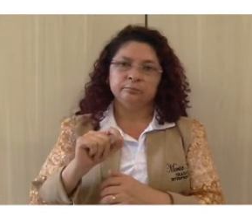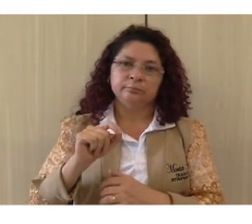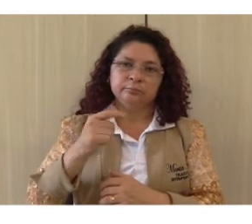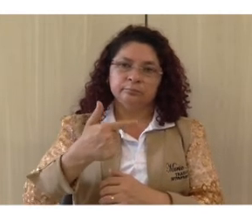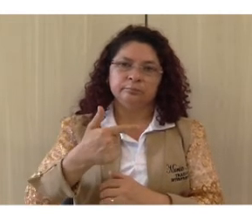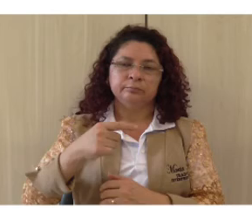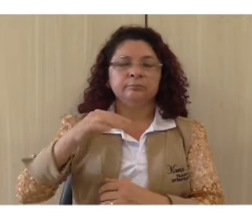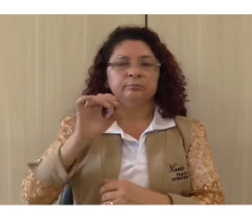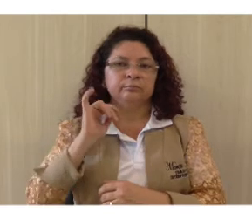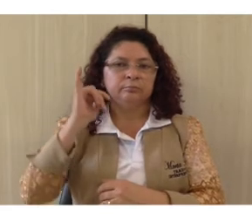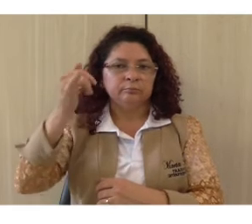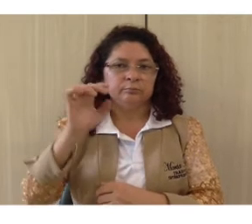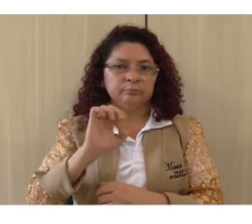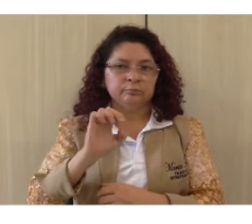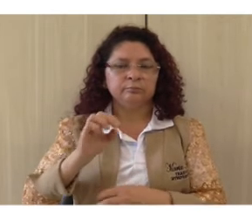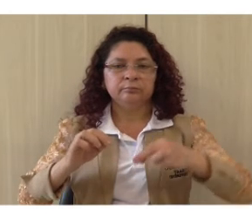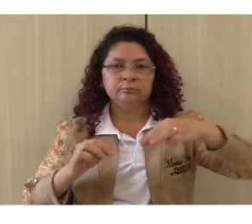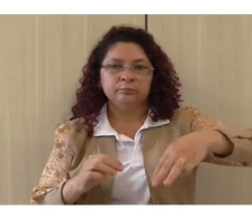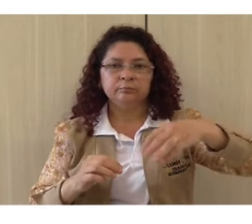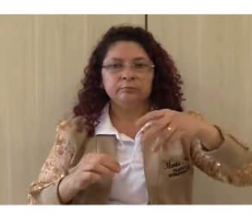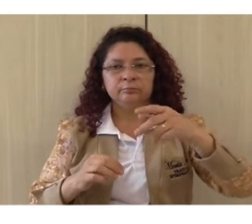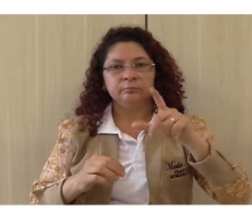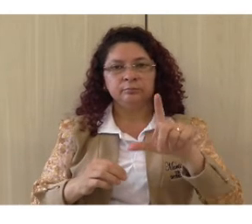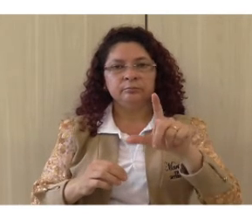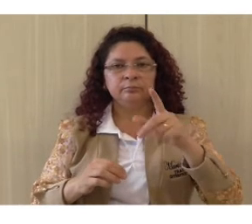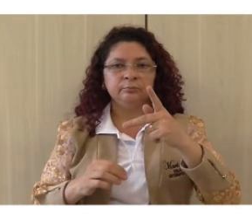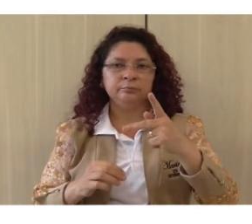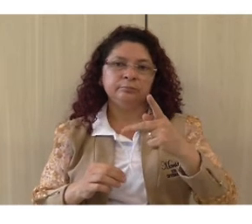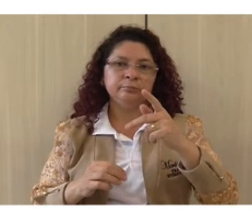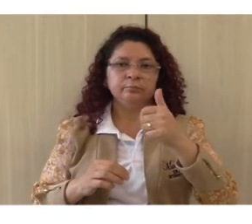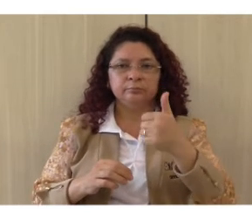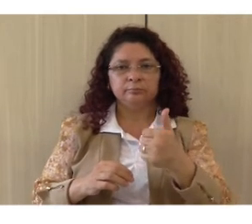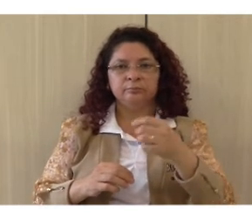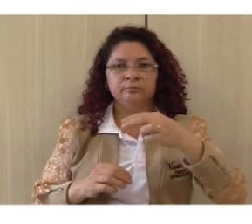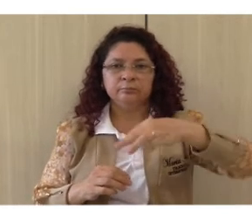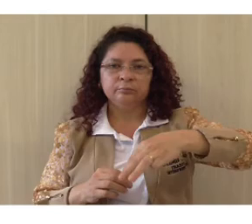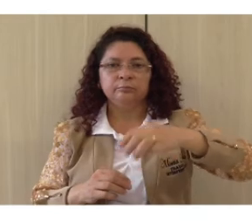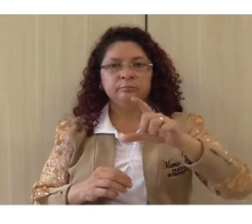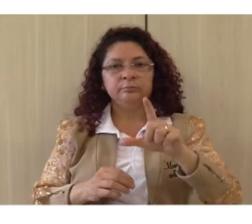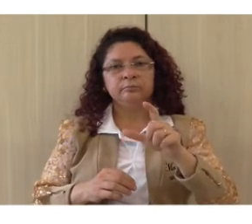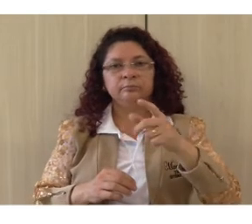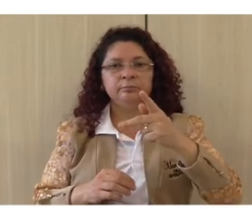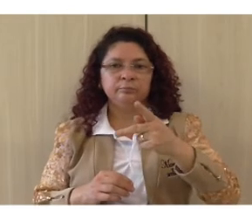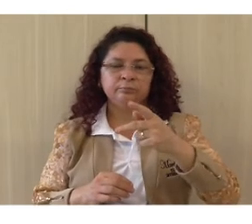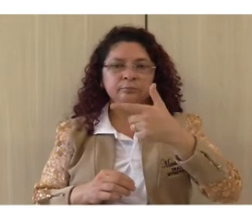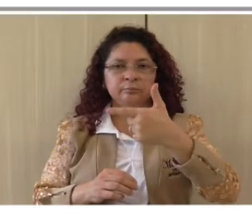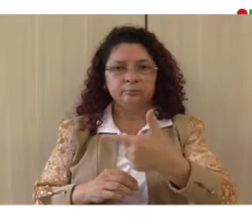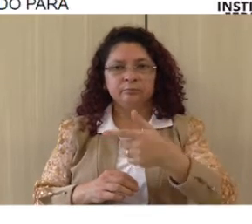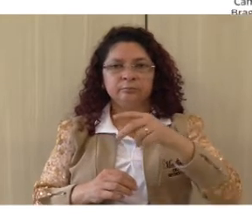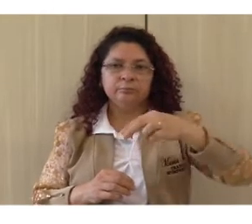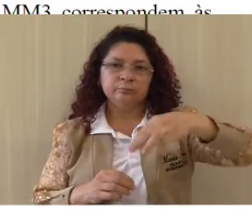edital, em que MLP1, MLP2 e MLP3 correspondem